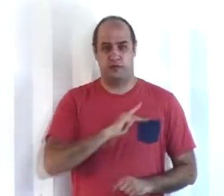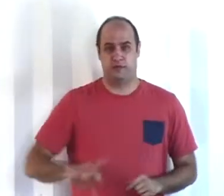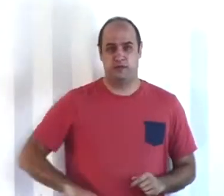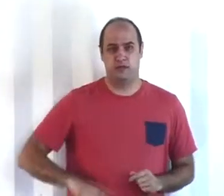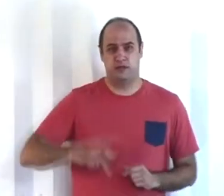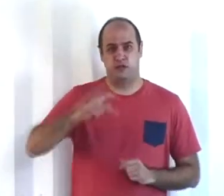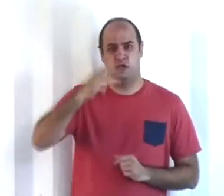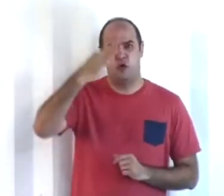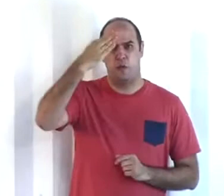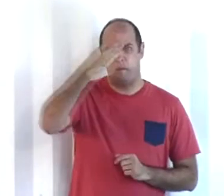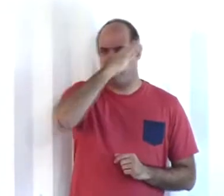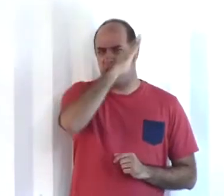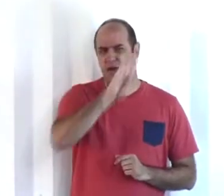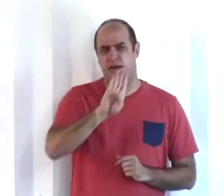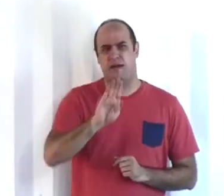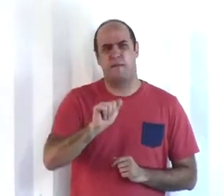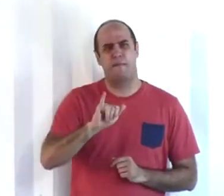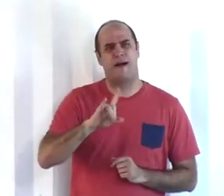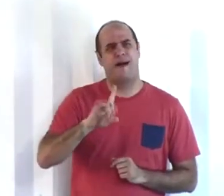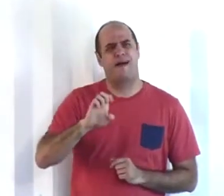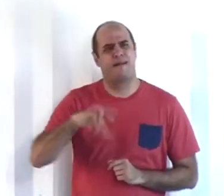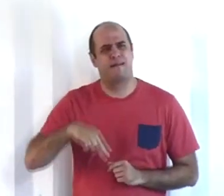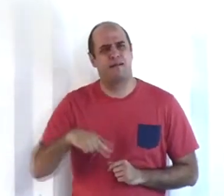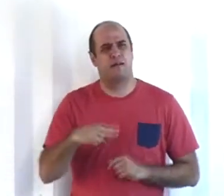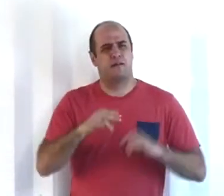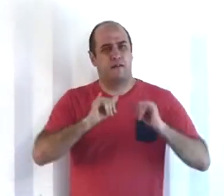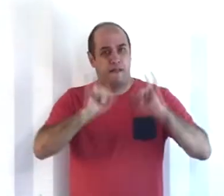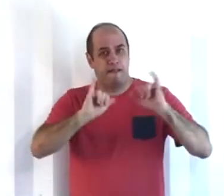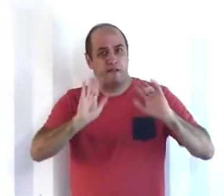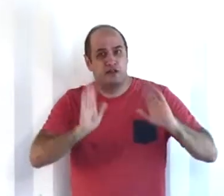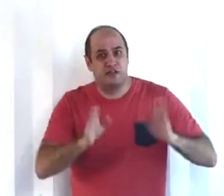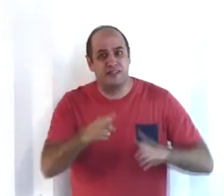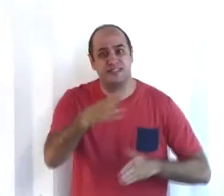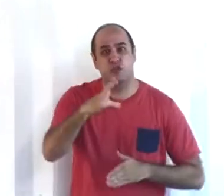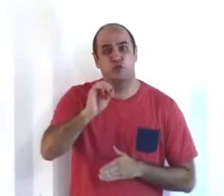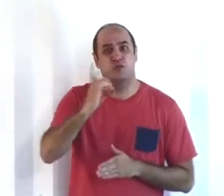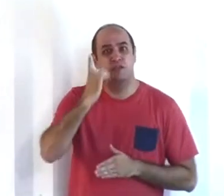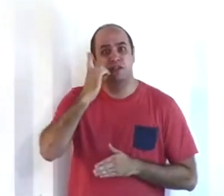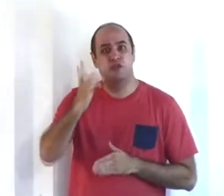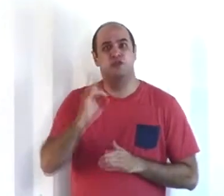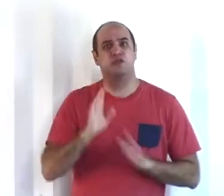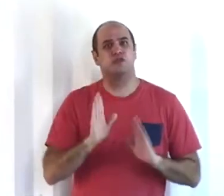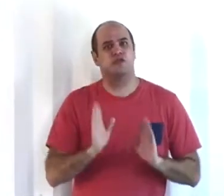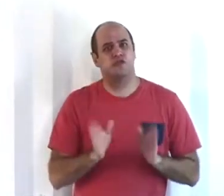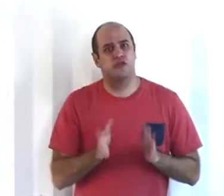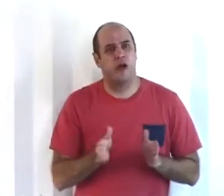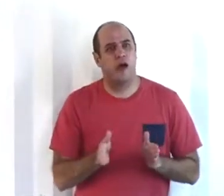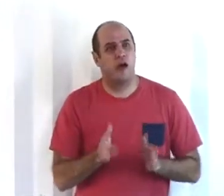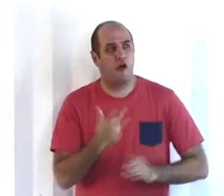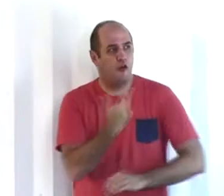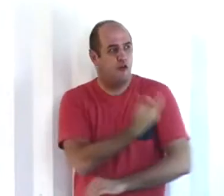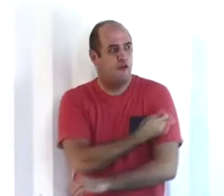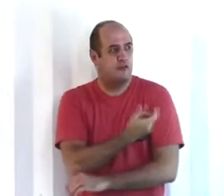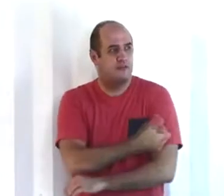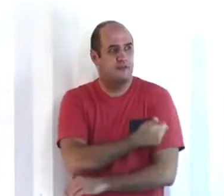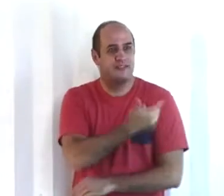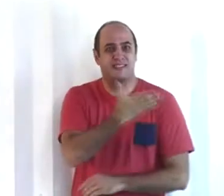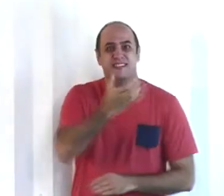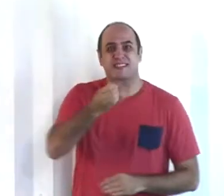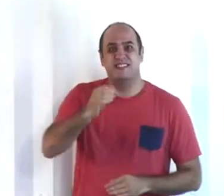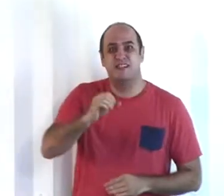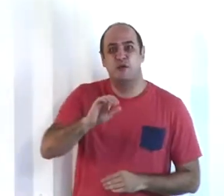E então eles agora já estão anunciando, com 50 dias, os Estados Unidos já vacinaram 100